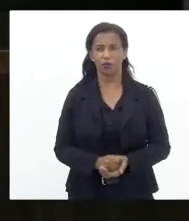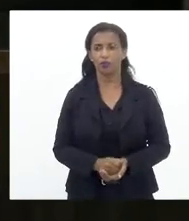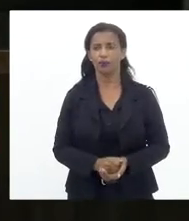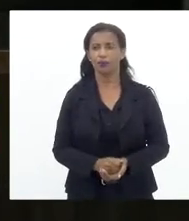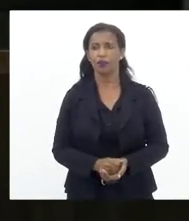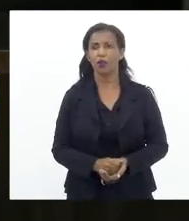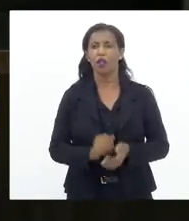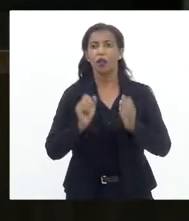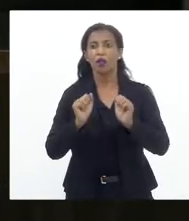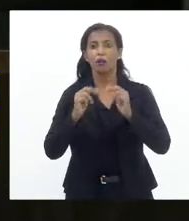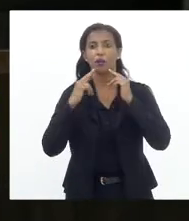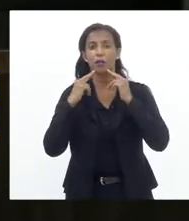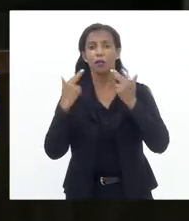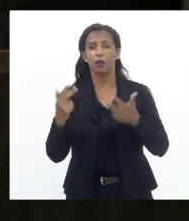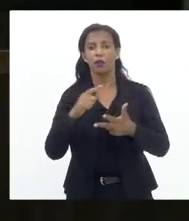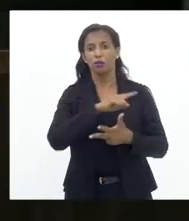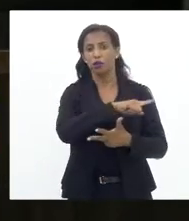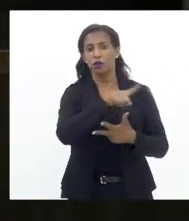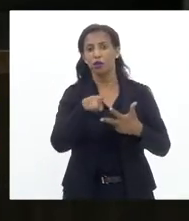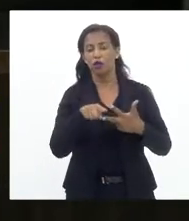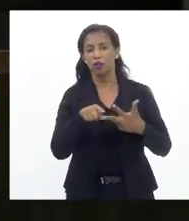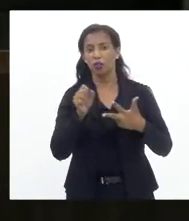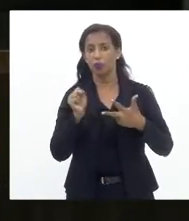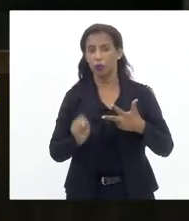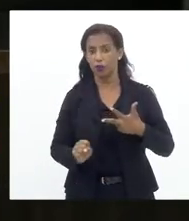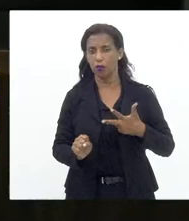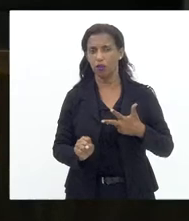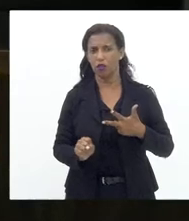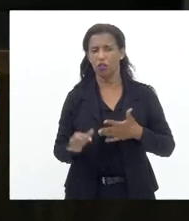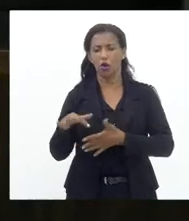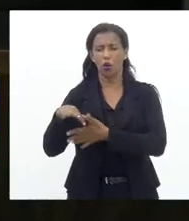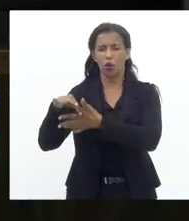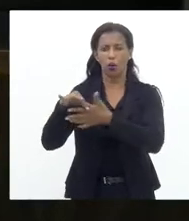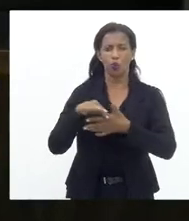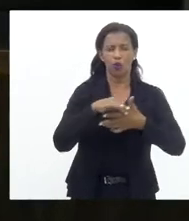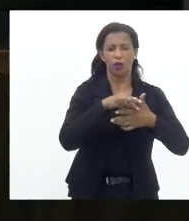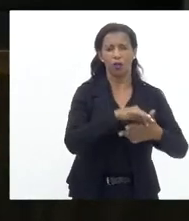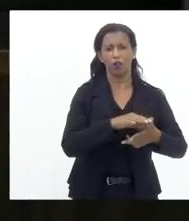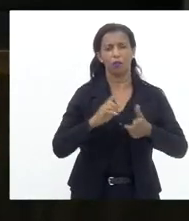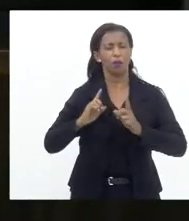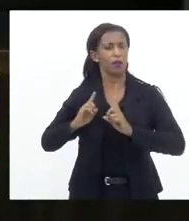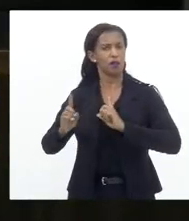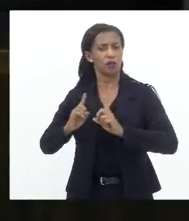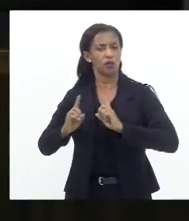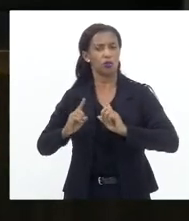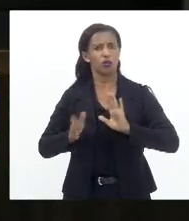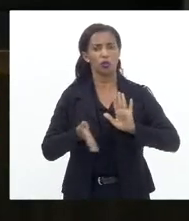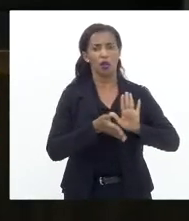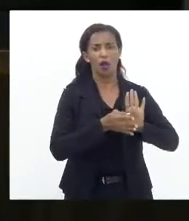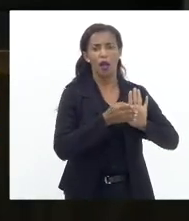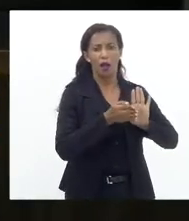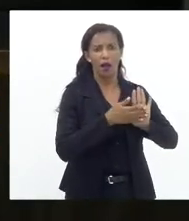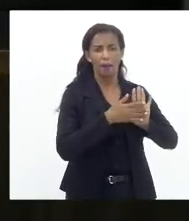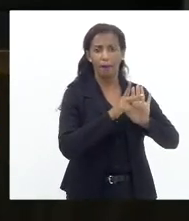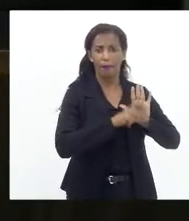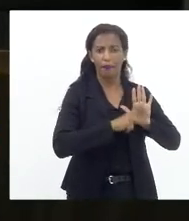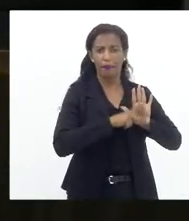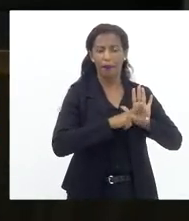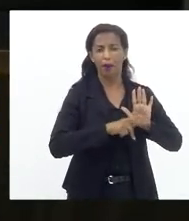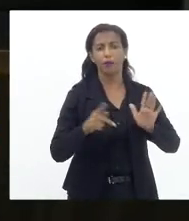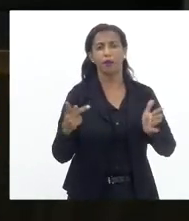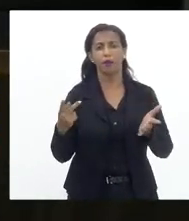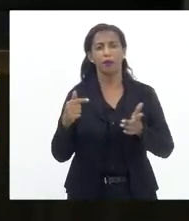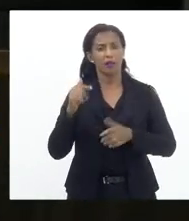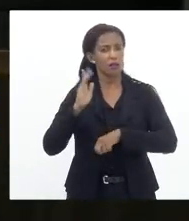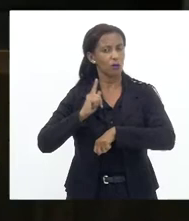reunir os poderes com representações para gente pudesse discutir a pauta e eu propus naquele momento na